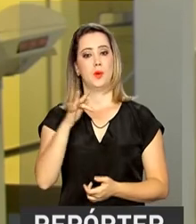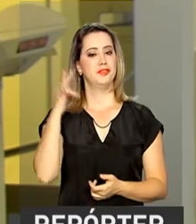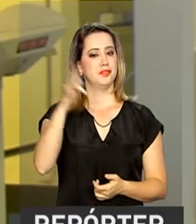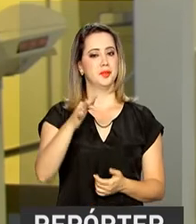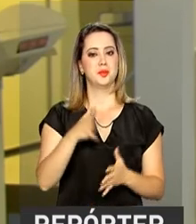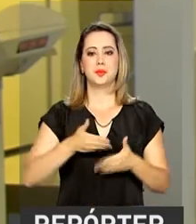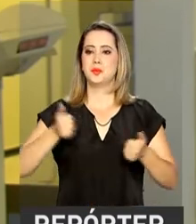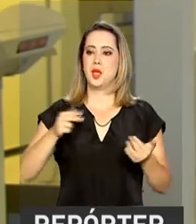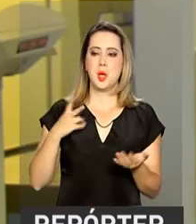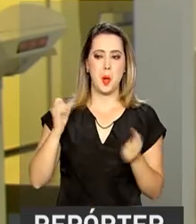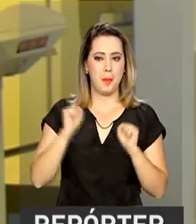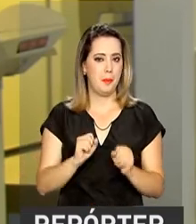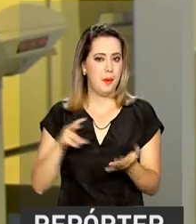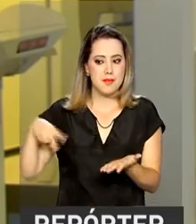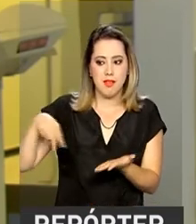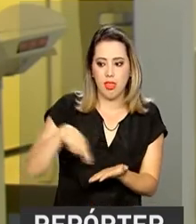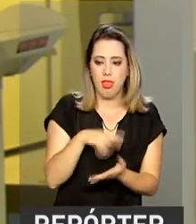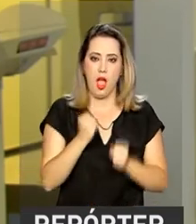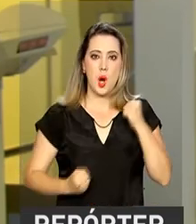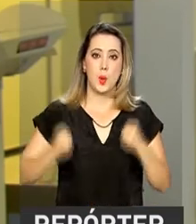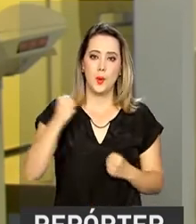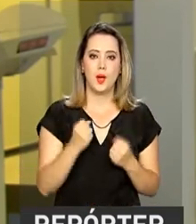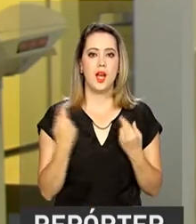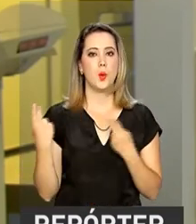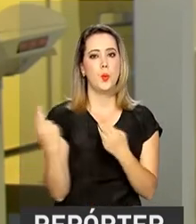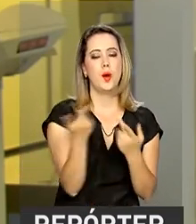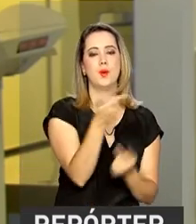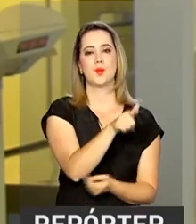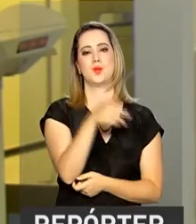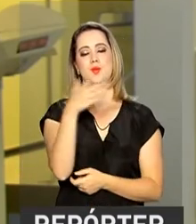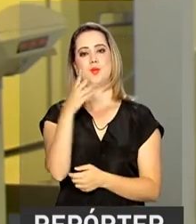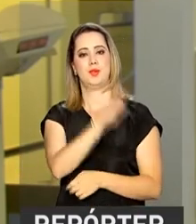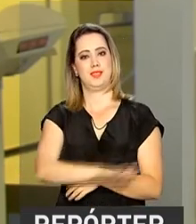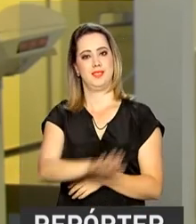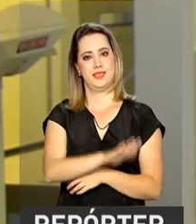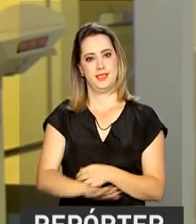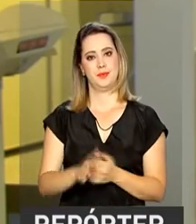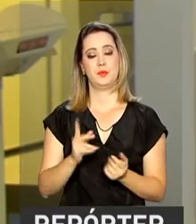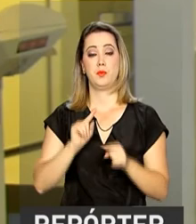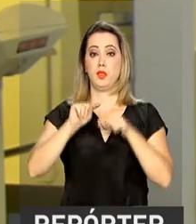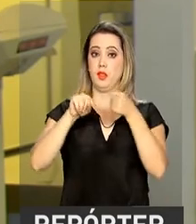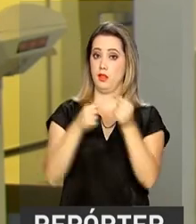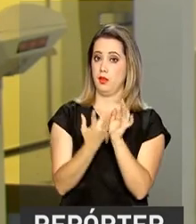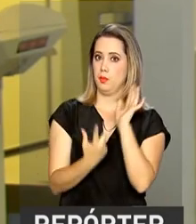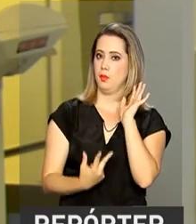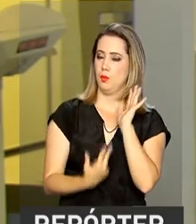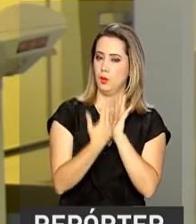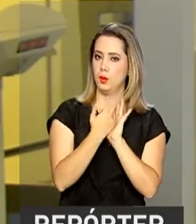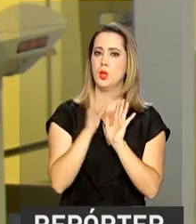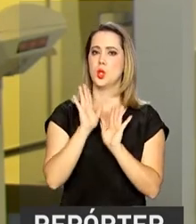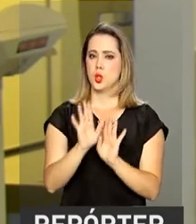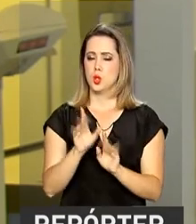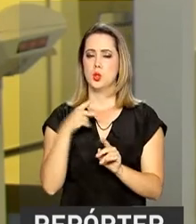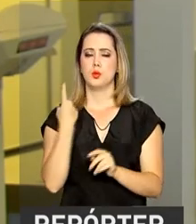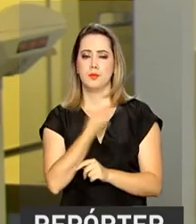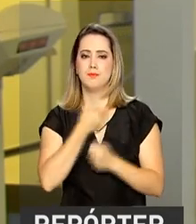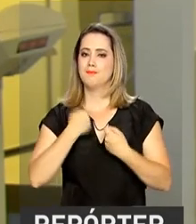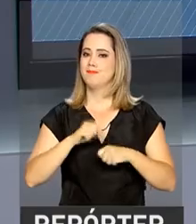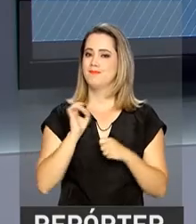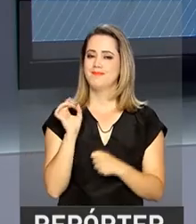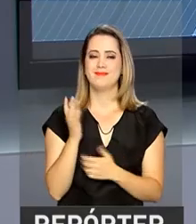ela ande, corra, faça tudo que uma criança tem que fazer. Depois das operações, agora é só isso que a gente